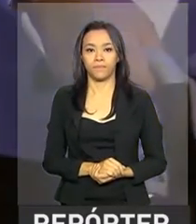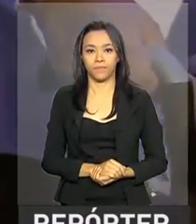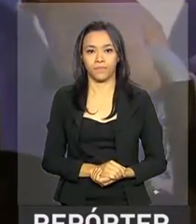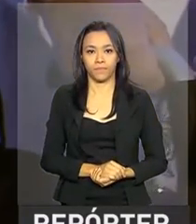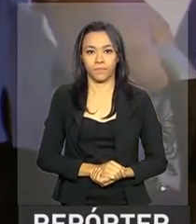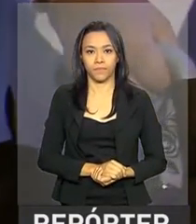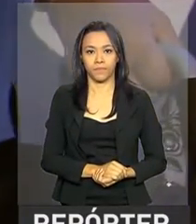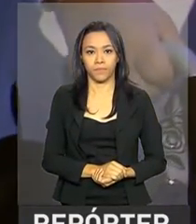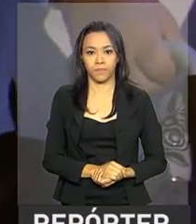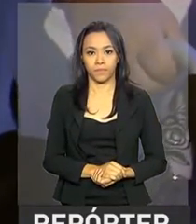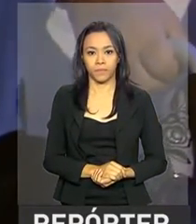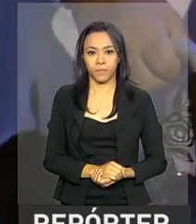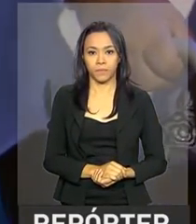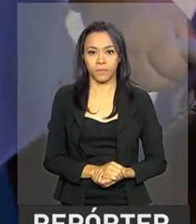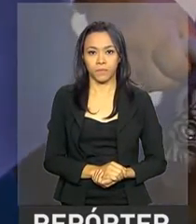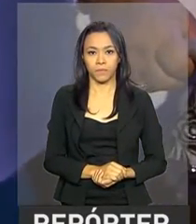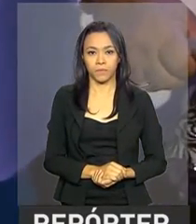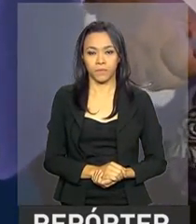a gente